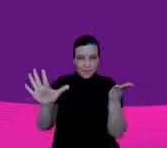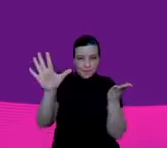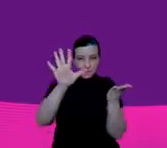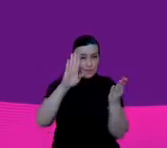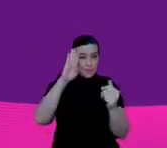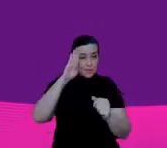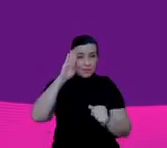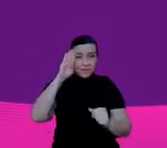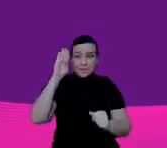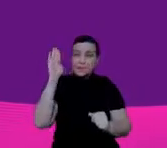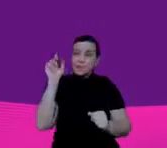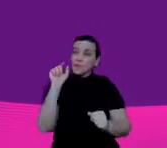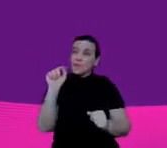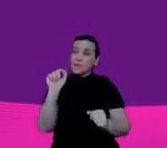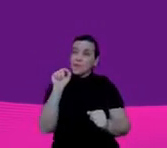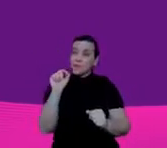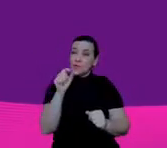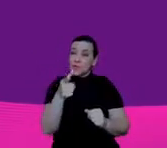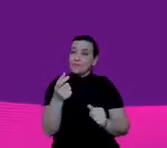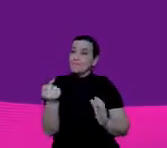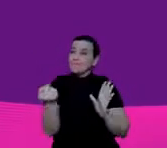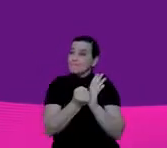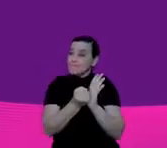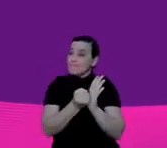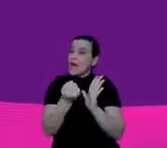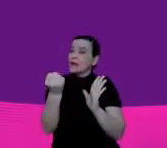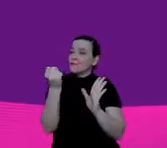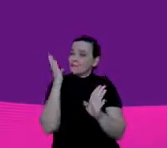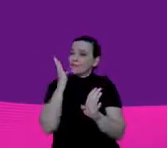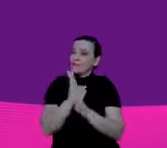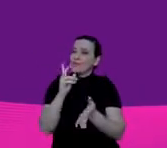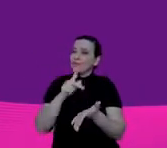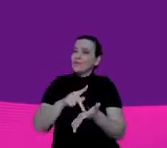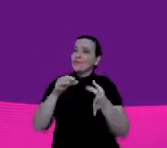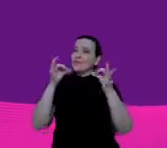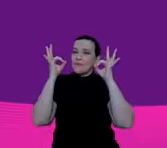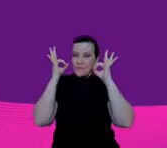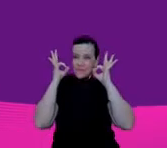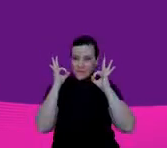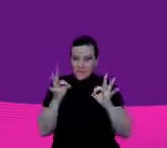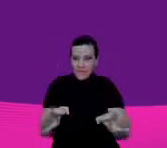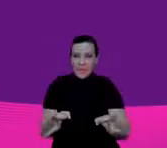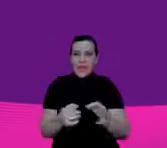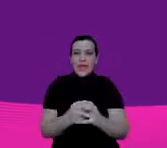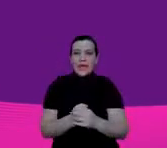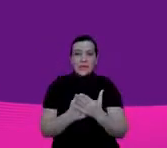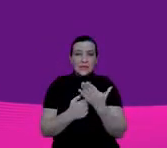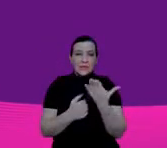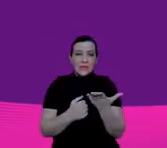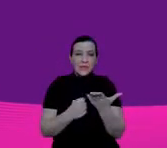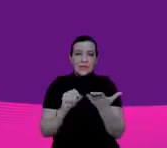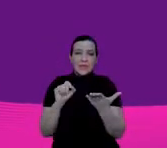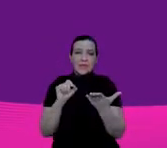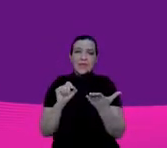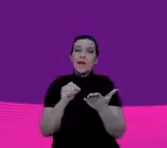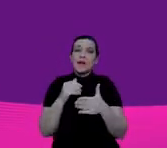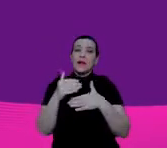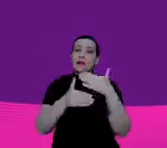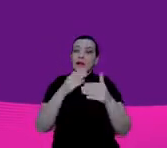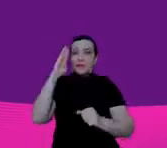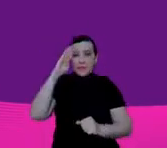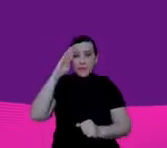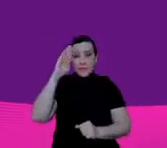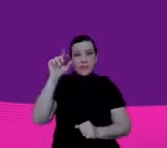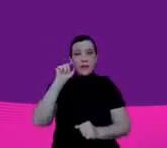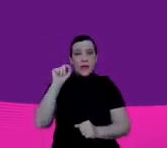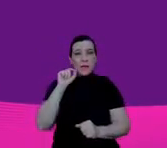Parkinson, né? O marcador patológico da doença de Parkinson são os corpúsculos de Lewy. compostos principalmente por depósito de alfa-sinucleína,